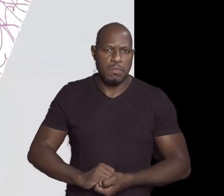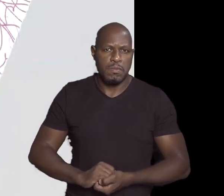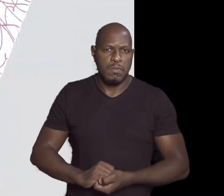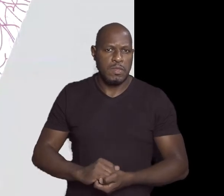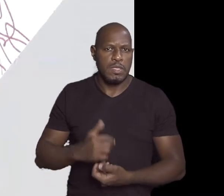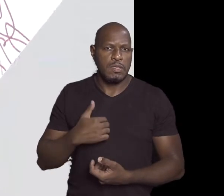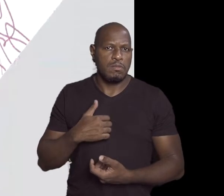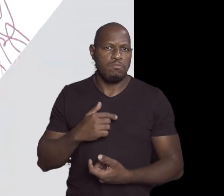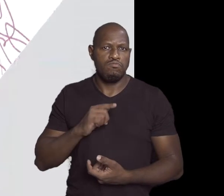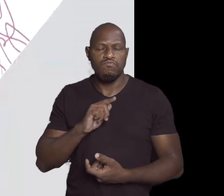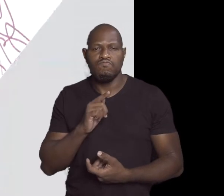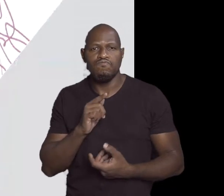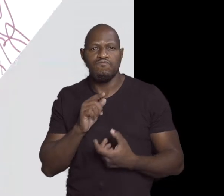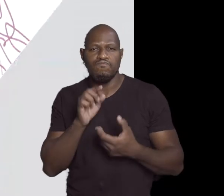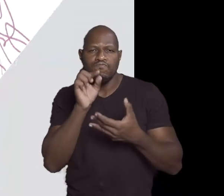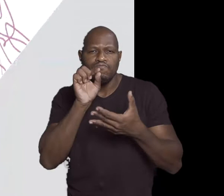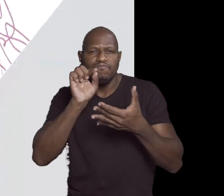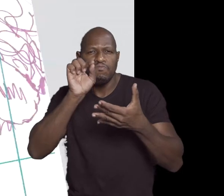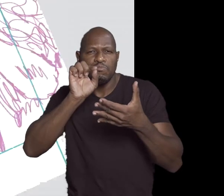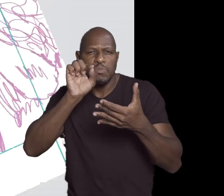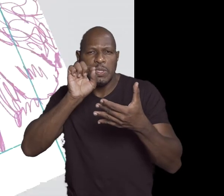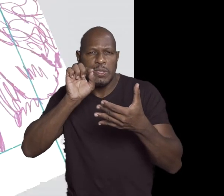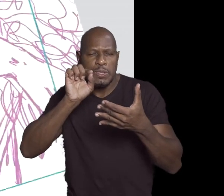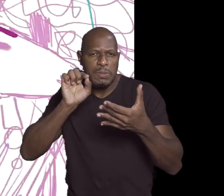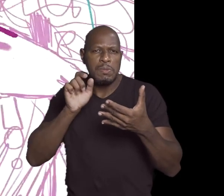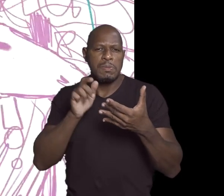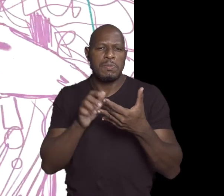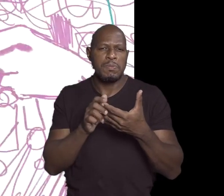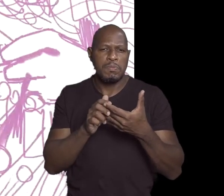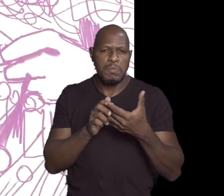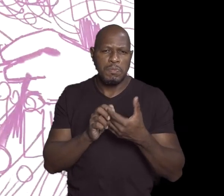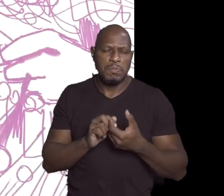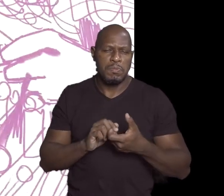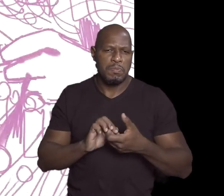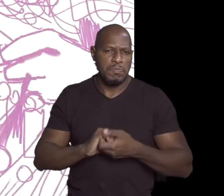que é um pincel que emula